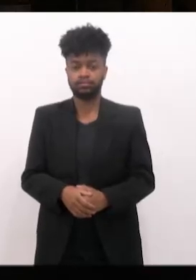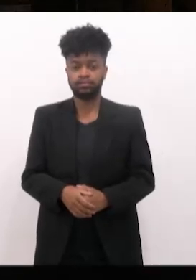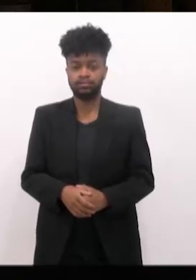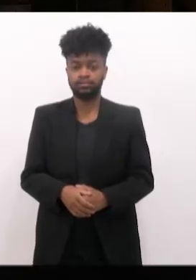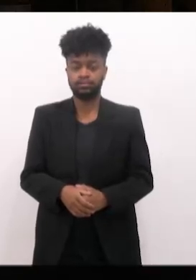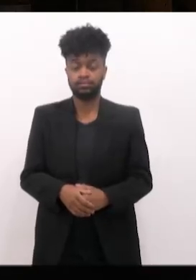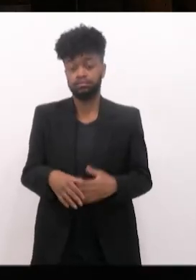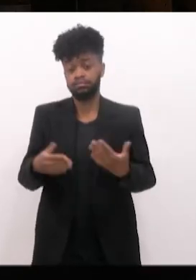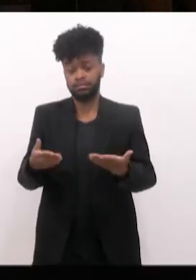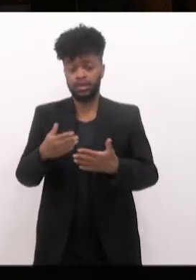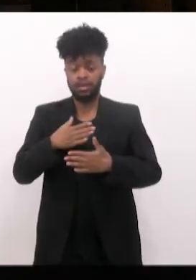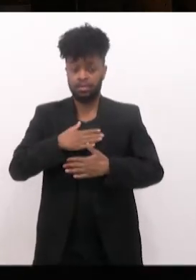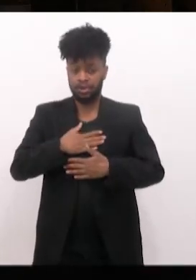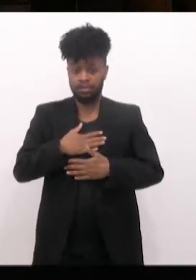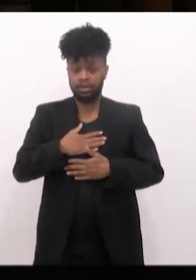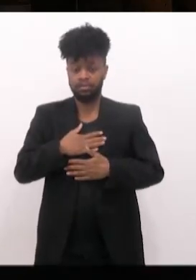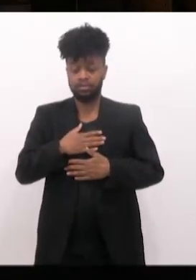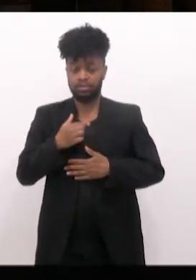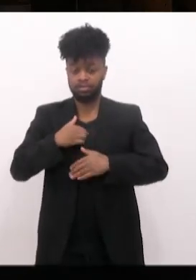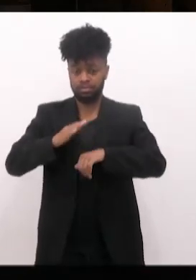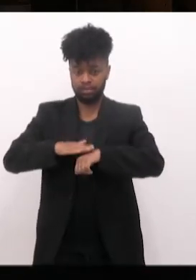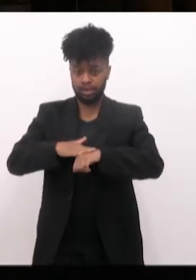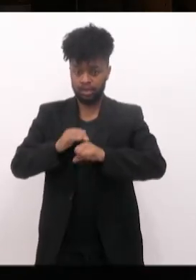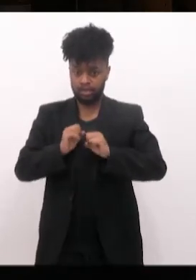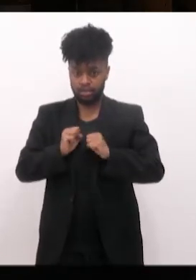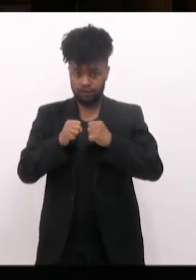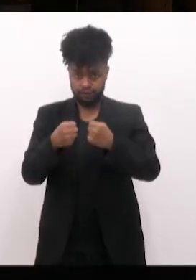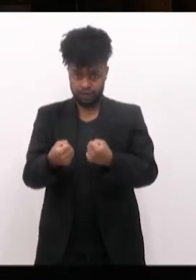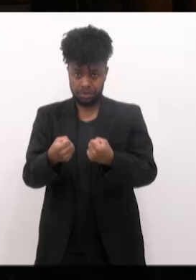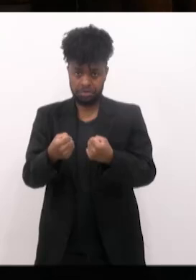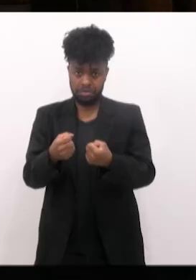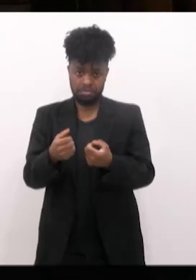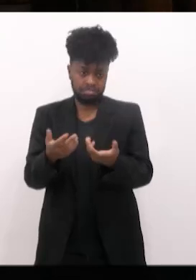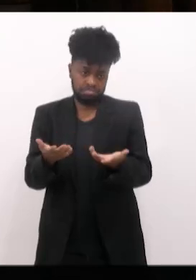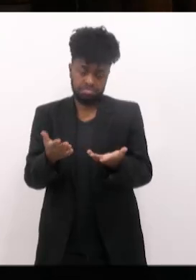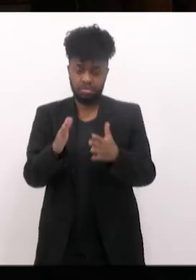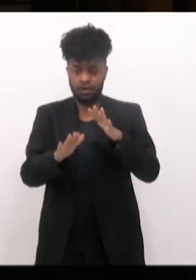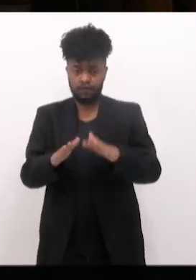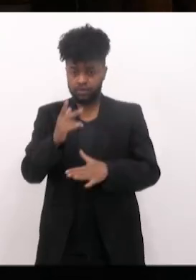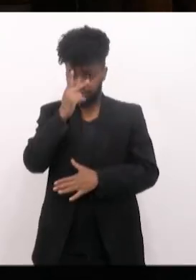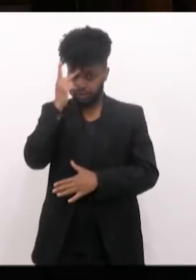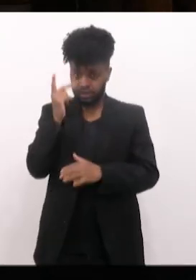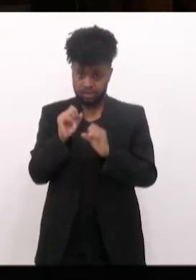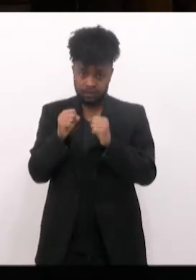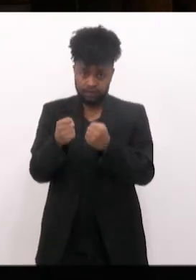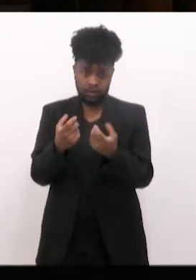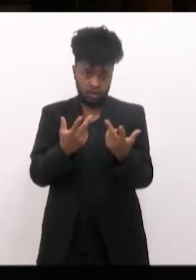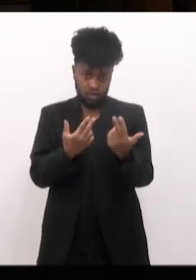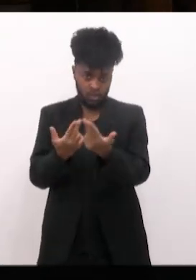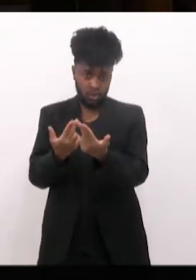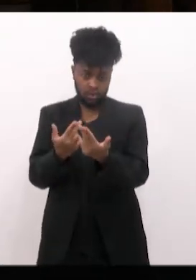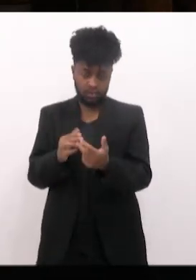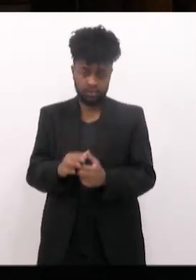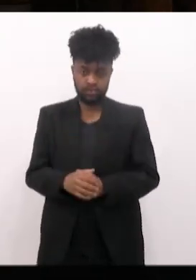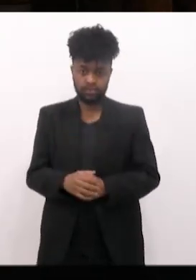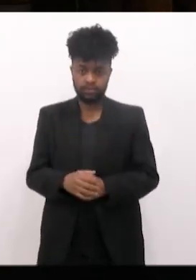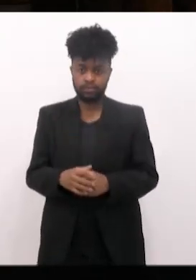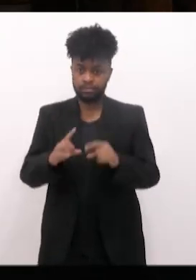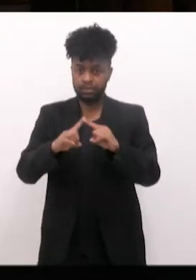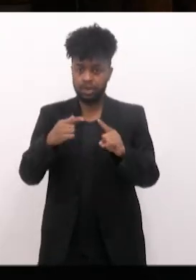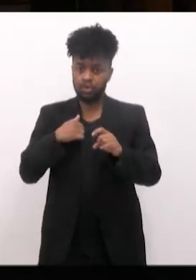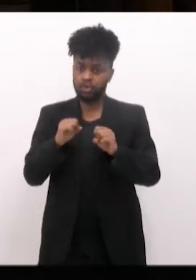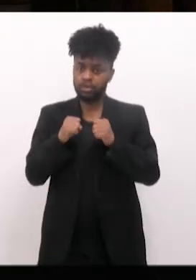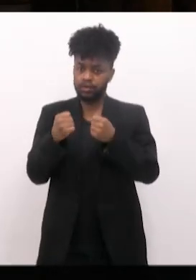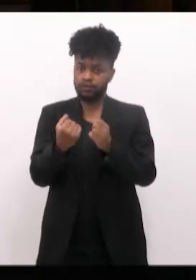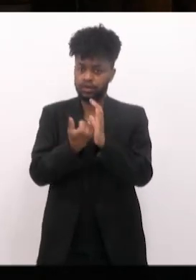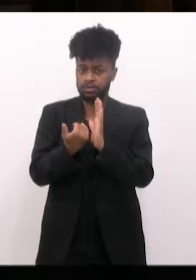E para mim, eu que defendo, pode ter aqui alguns que defendam tanto quanto eu, mas mais